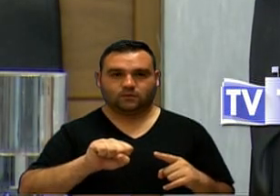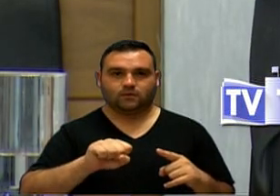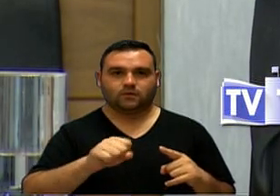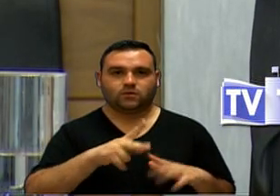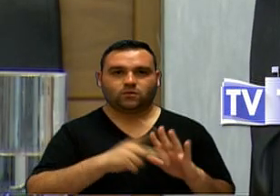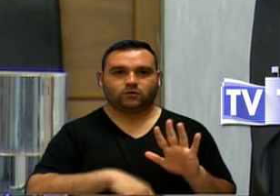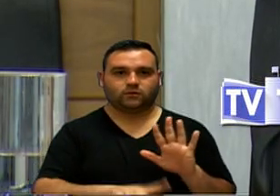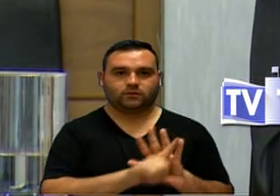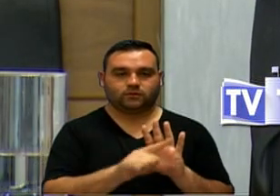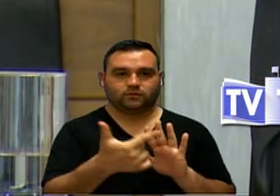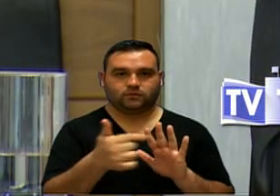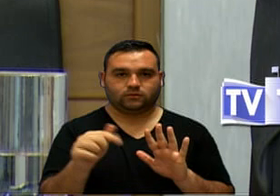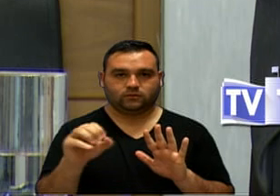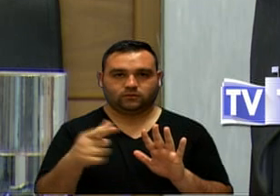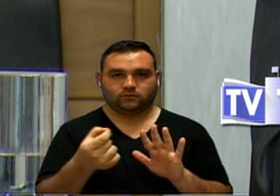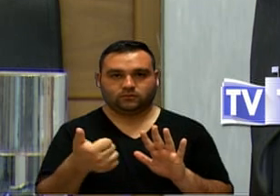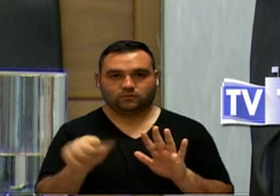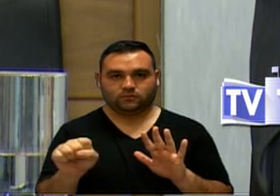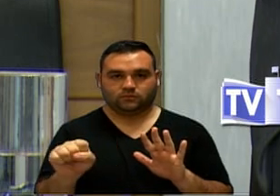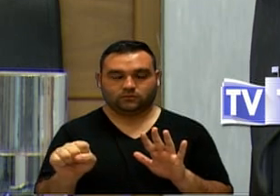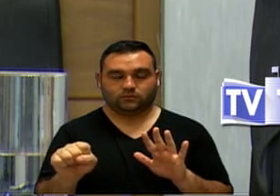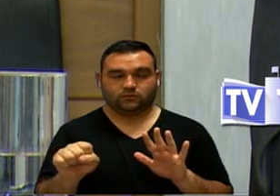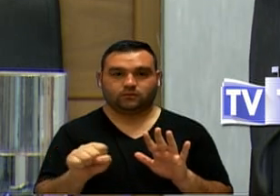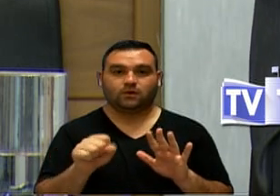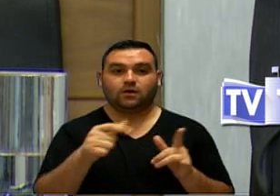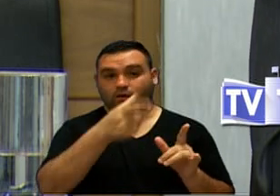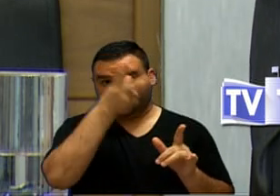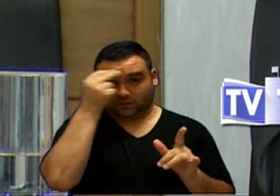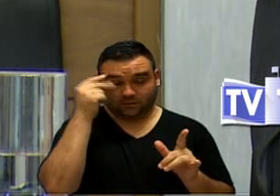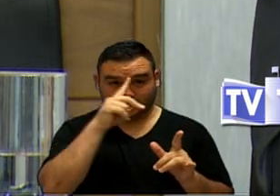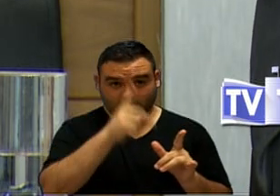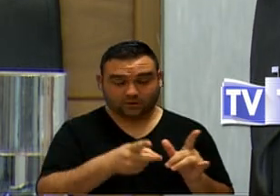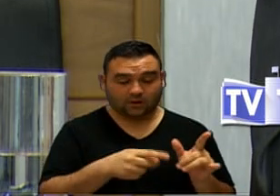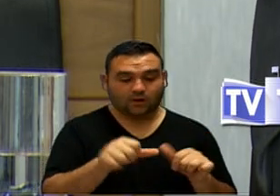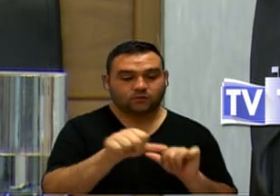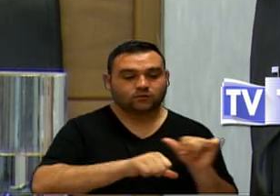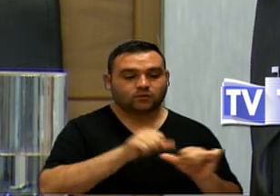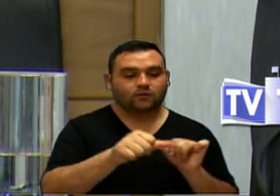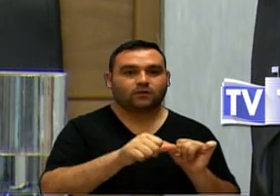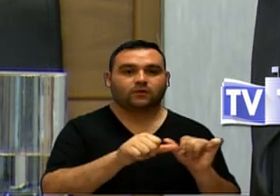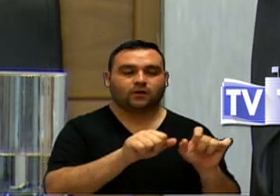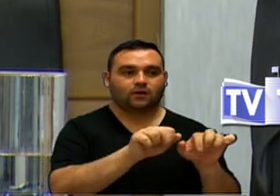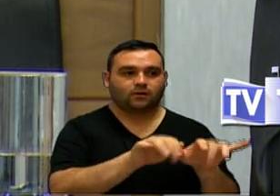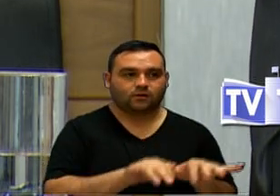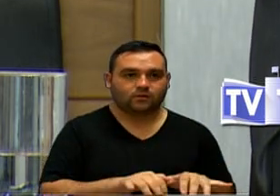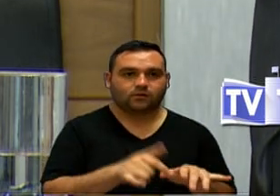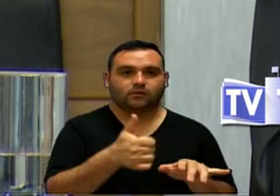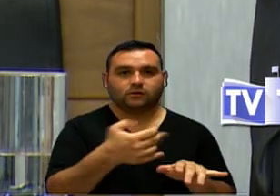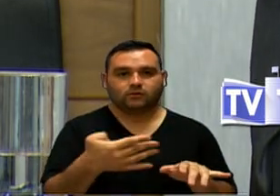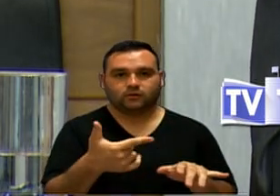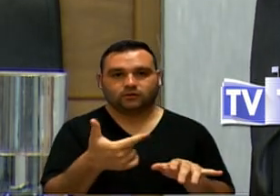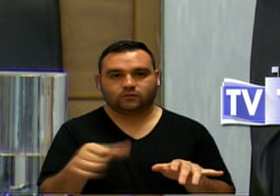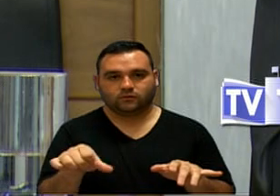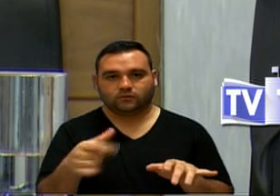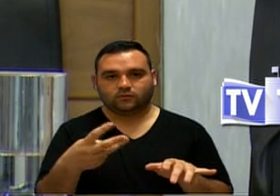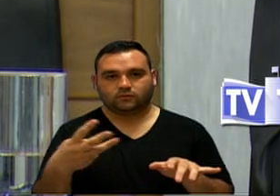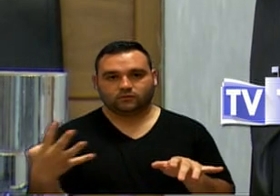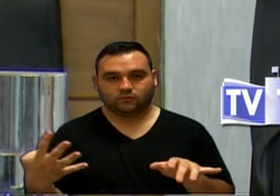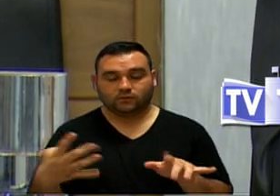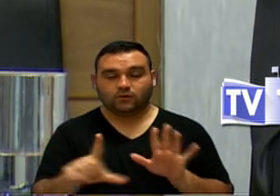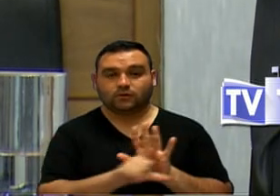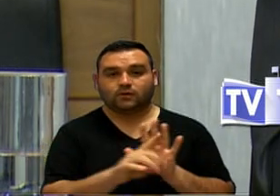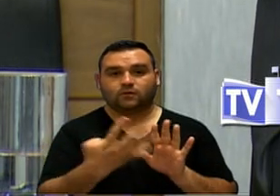Ao projeto de lei 270/2018, do Executivo, que altera a redação dos artigos 14, 29 e 34 da